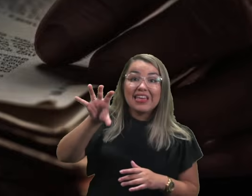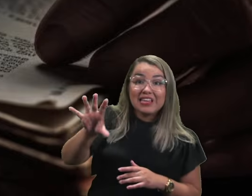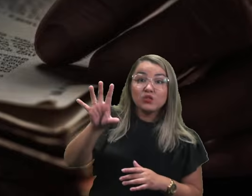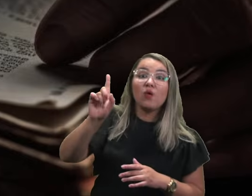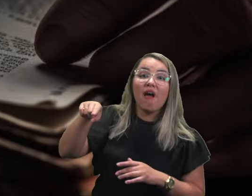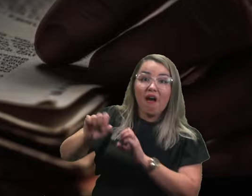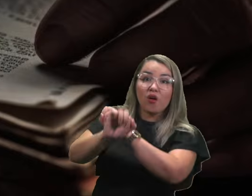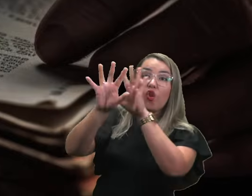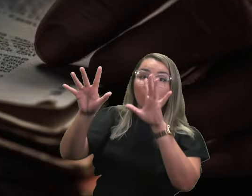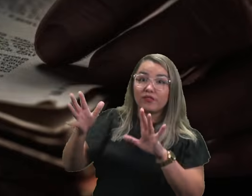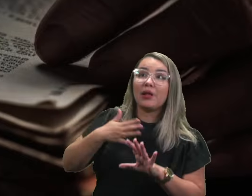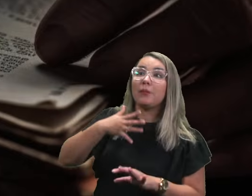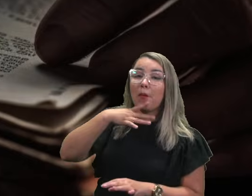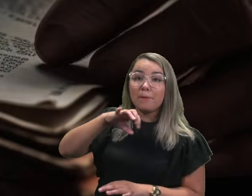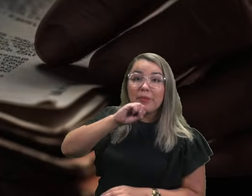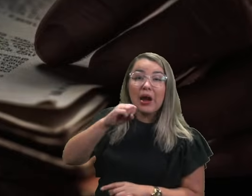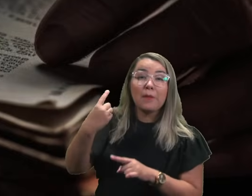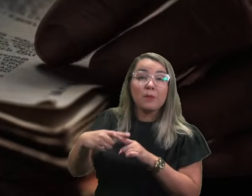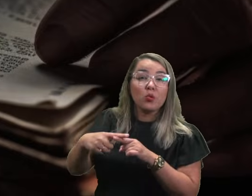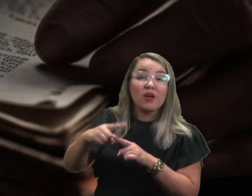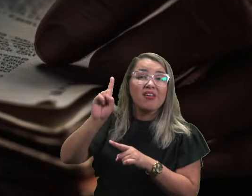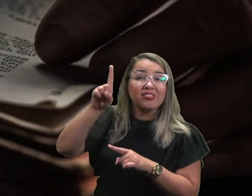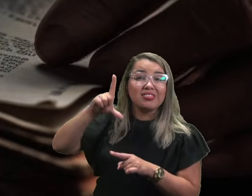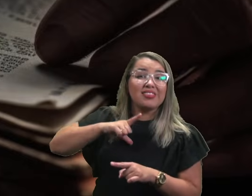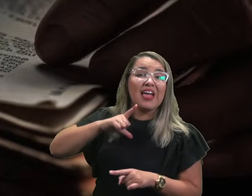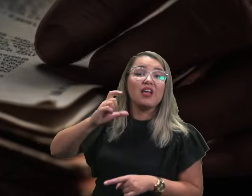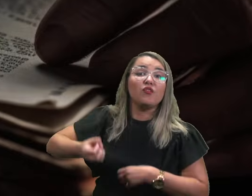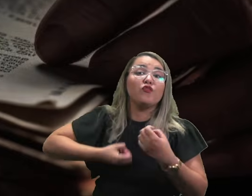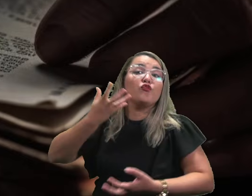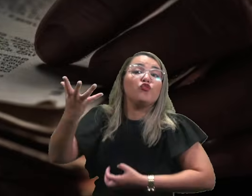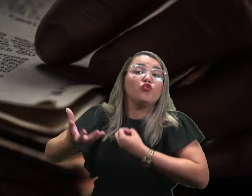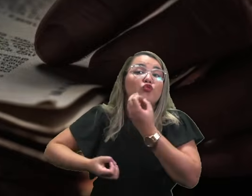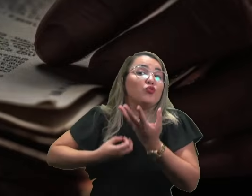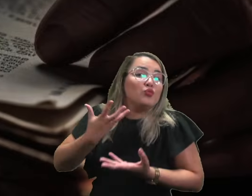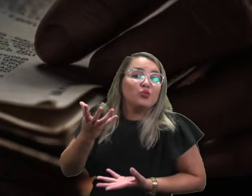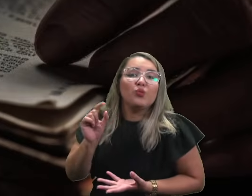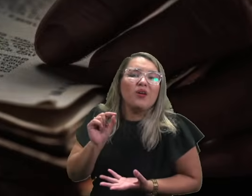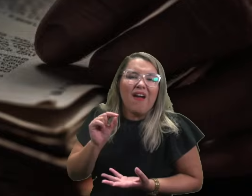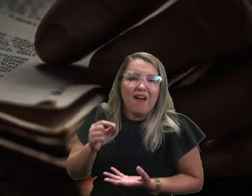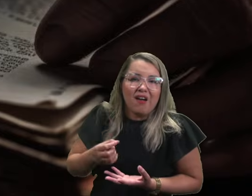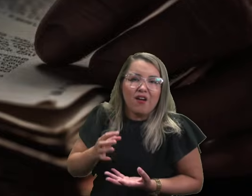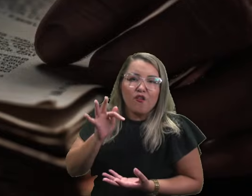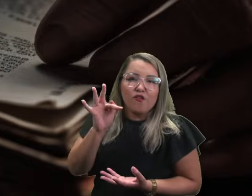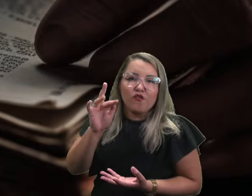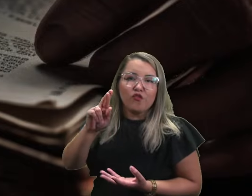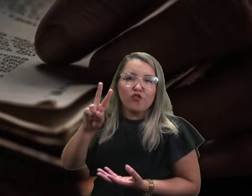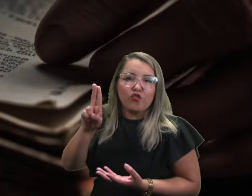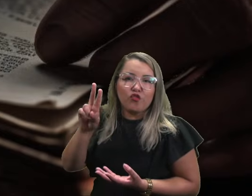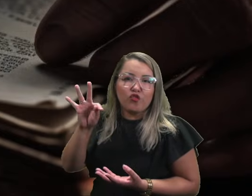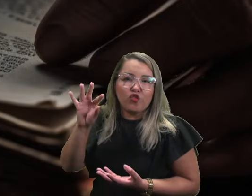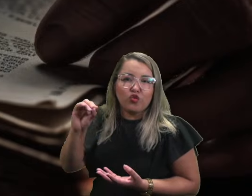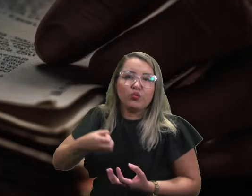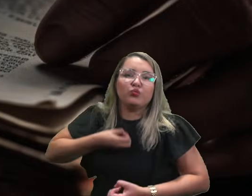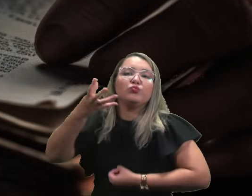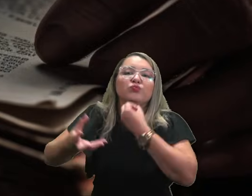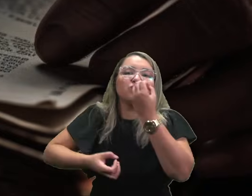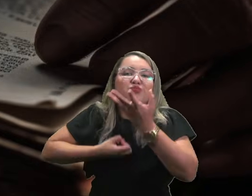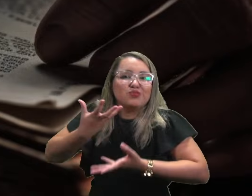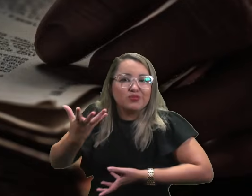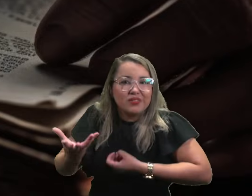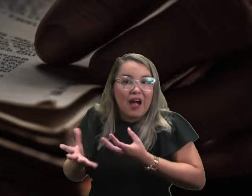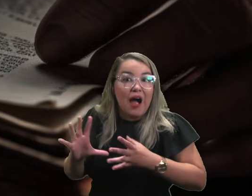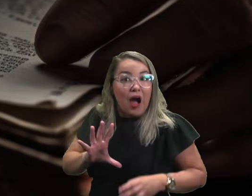Pai, em que deis muito fruto. Qual fruto? Fruto do Espírito, amor, união.